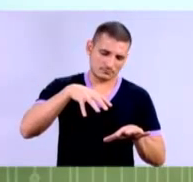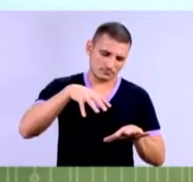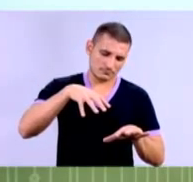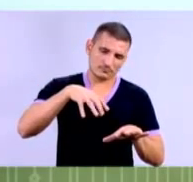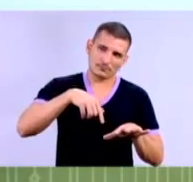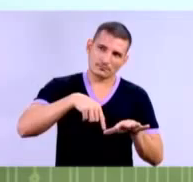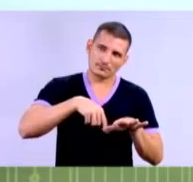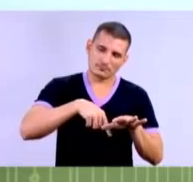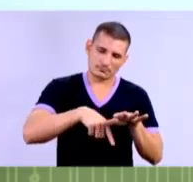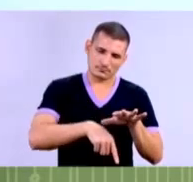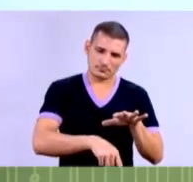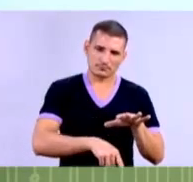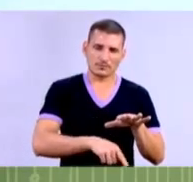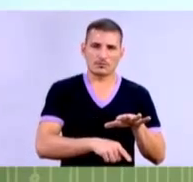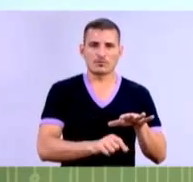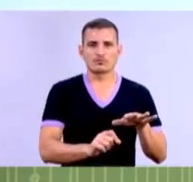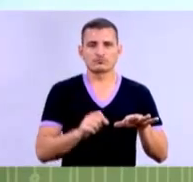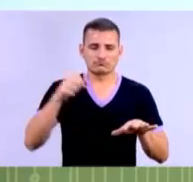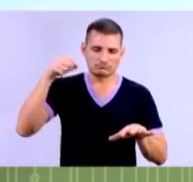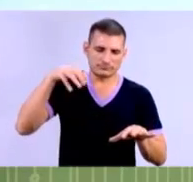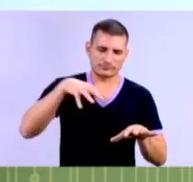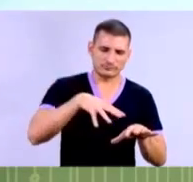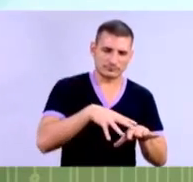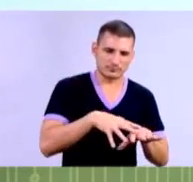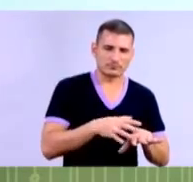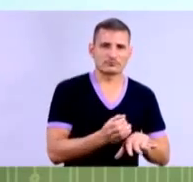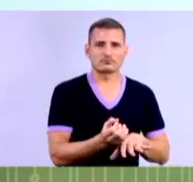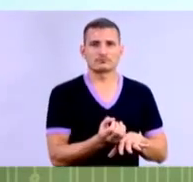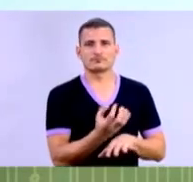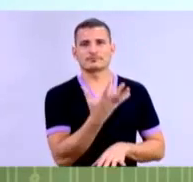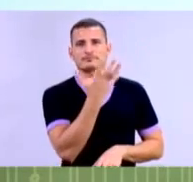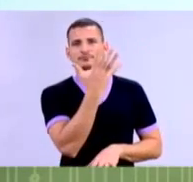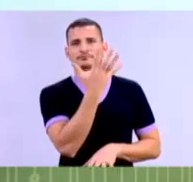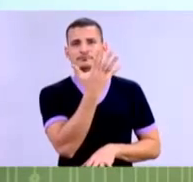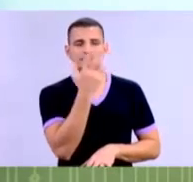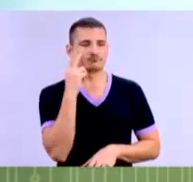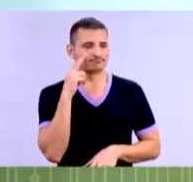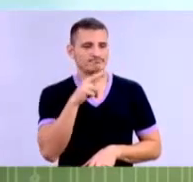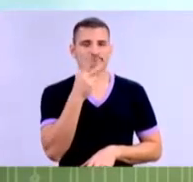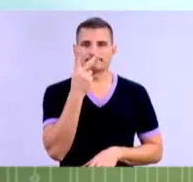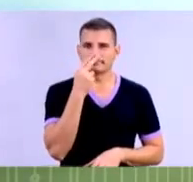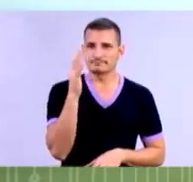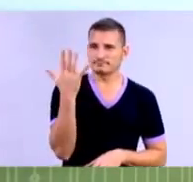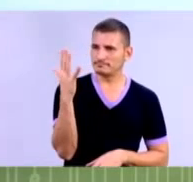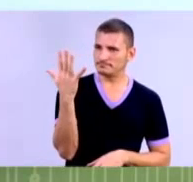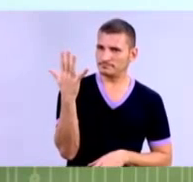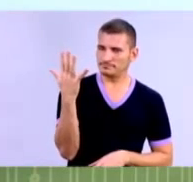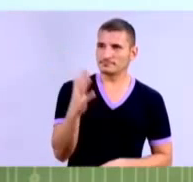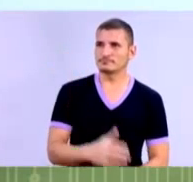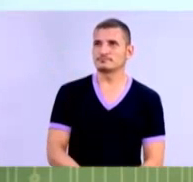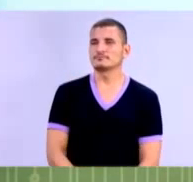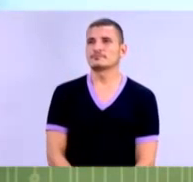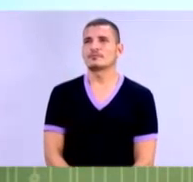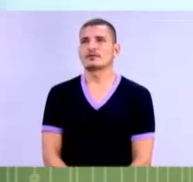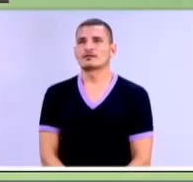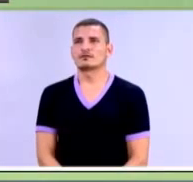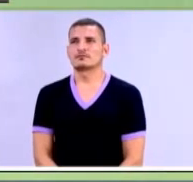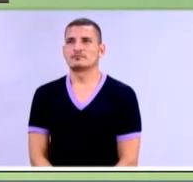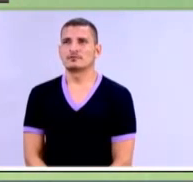ela se reflete. Então a gente vê a imagem na frente como um espelho. Vamos conhecer um pouquinho mais